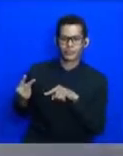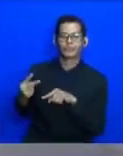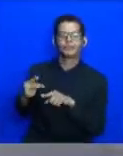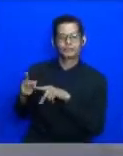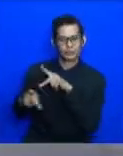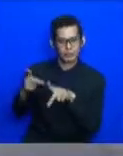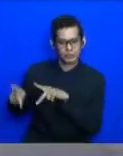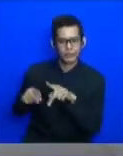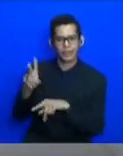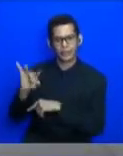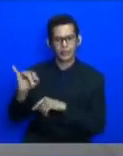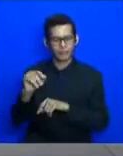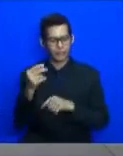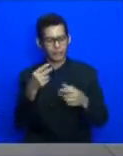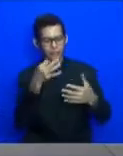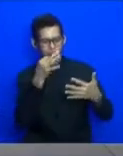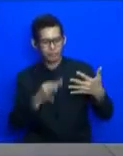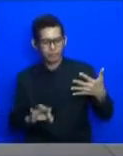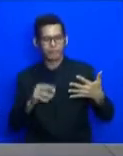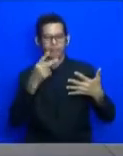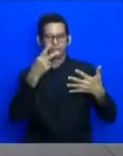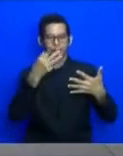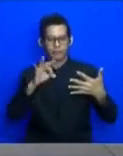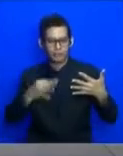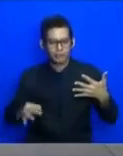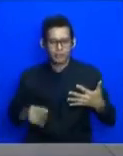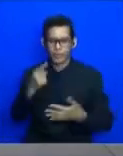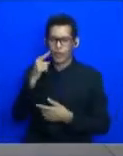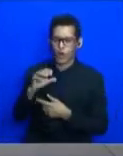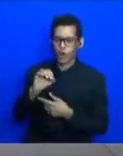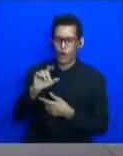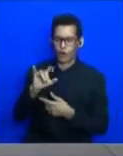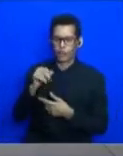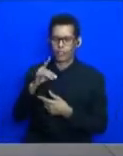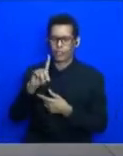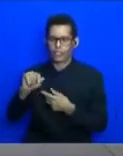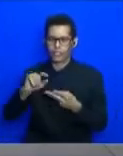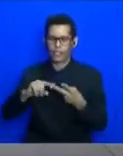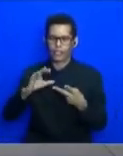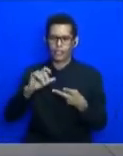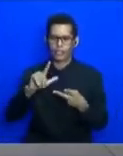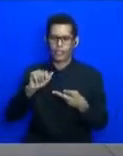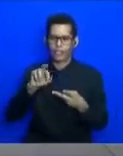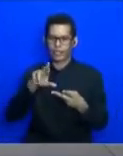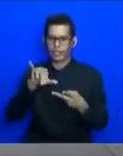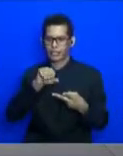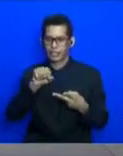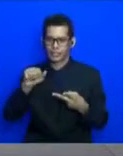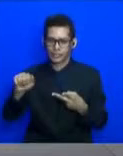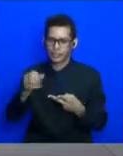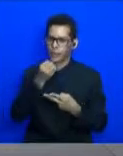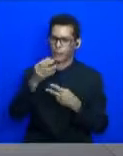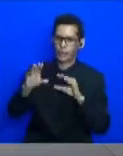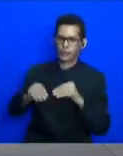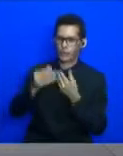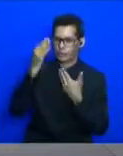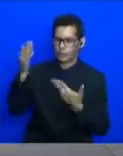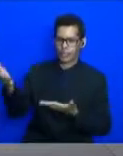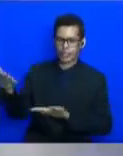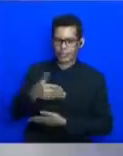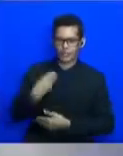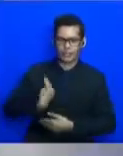agora vão validar os sorteios dessa noite. Boa noite para Olinda Silva e Clarice Alexandria. Boa noite. Obrigada pela presença,